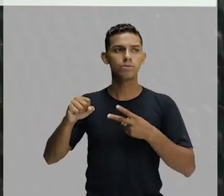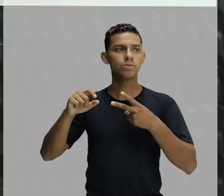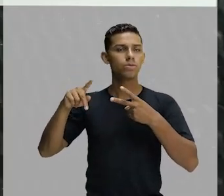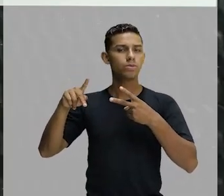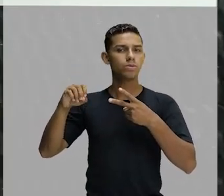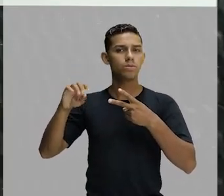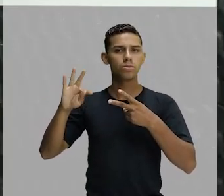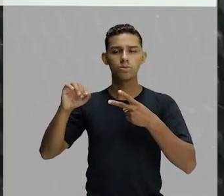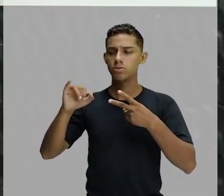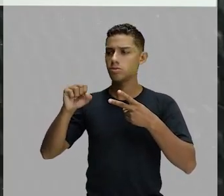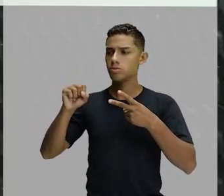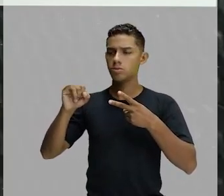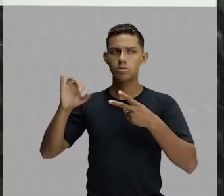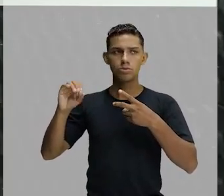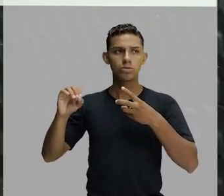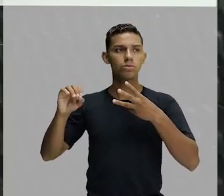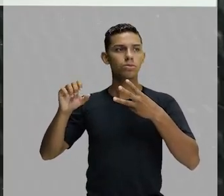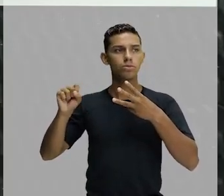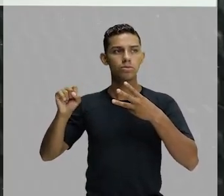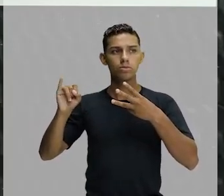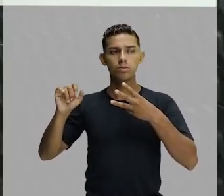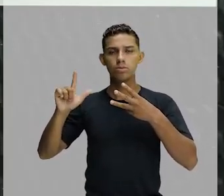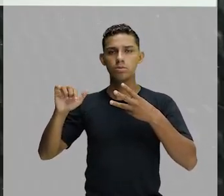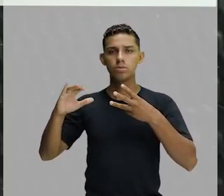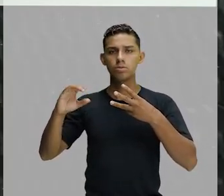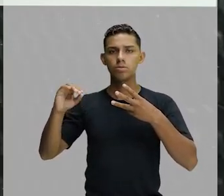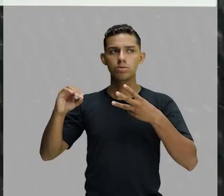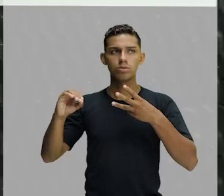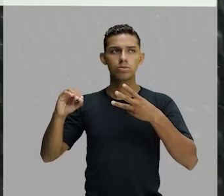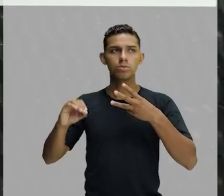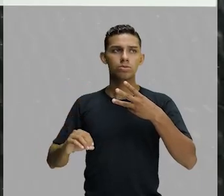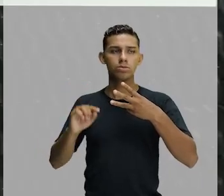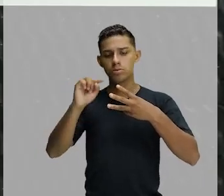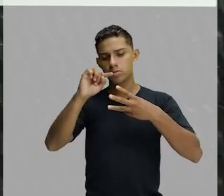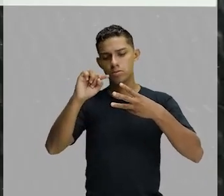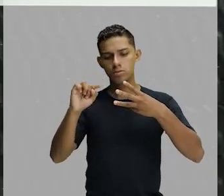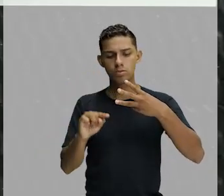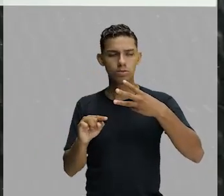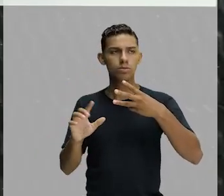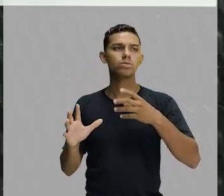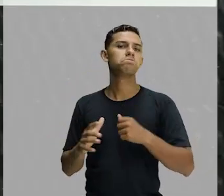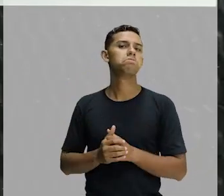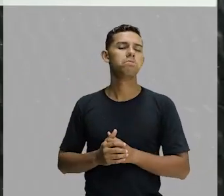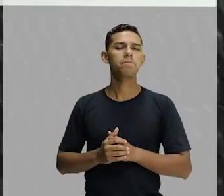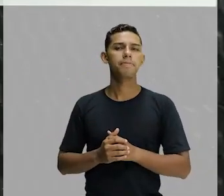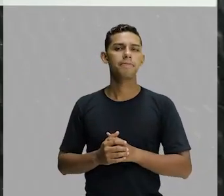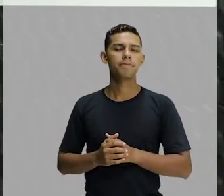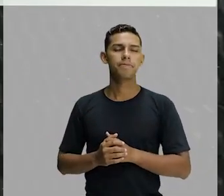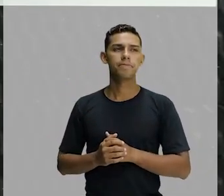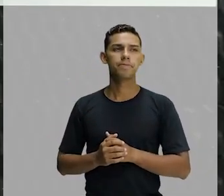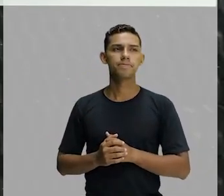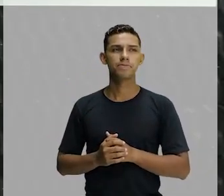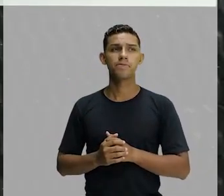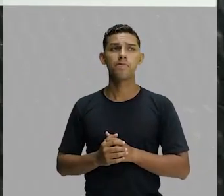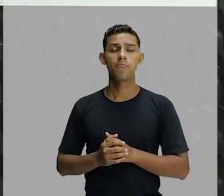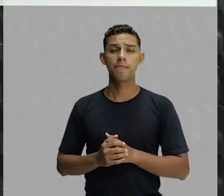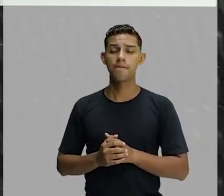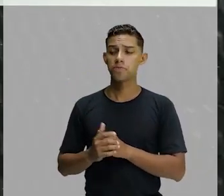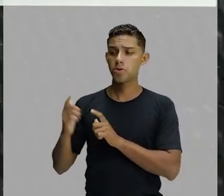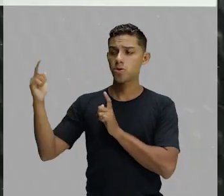potássio e o silício, né? Eu não mencionei o enxofre porque ele já faz parte aqui desse grupo, beleza? Então, e